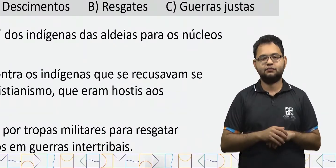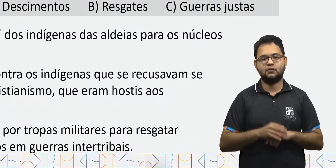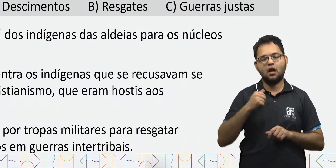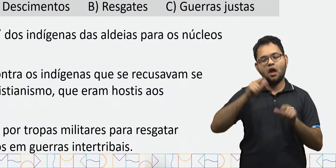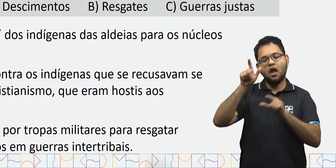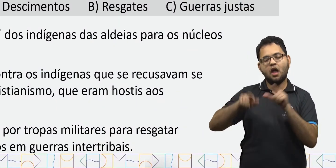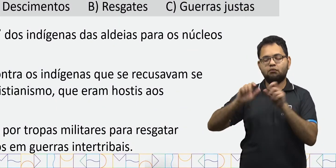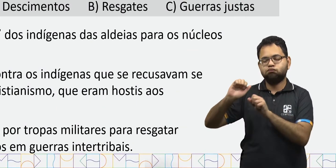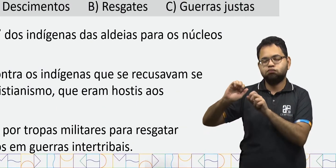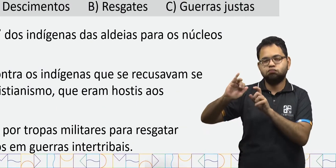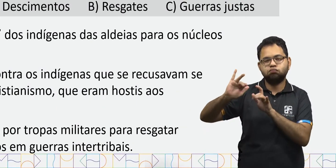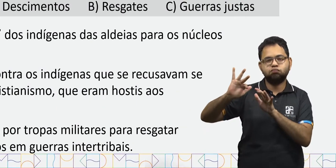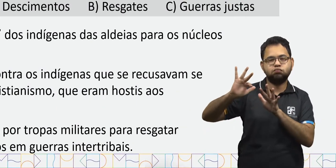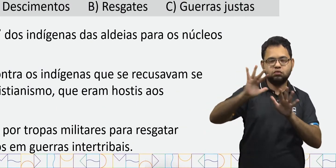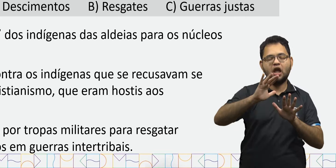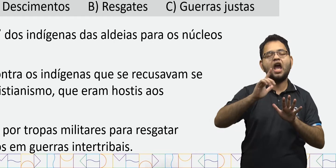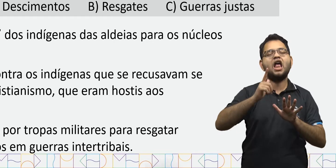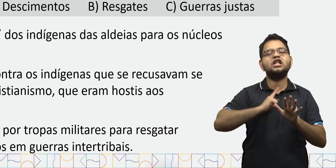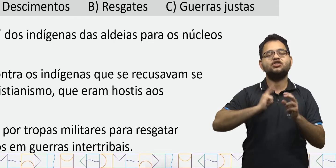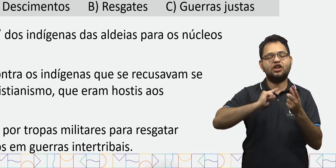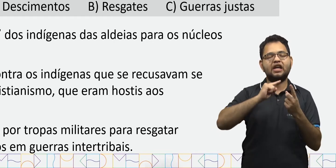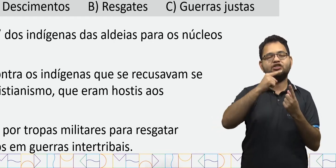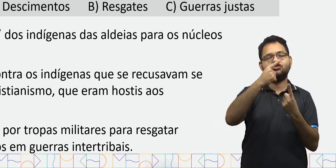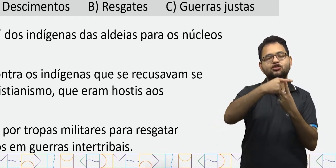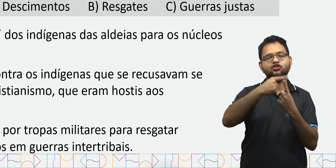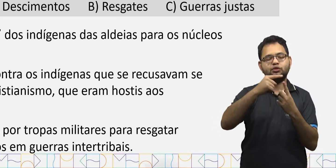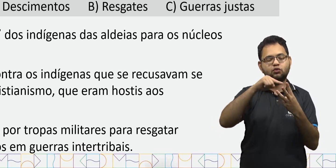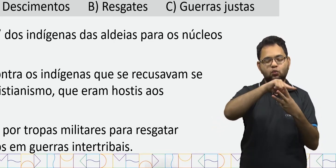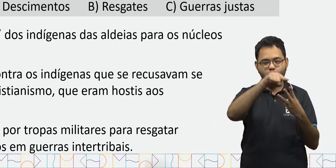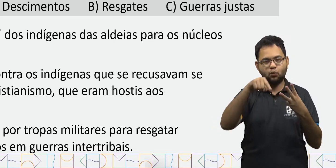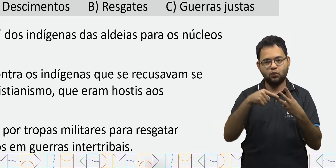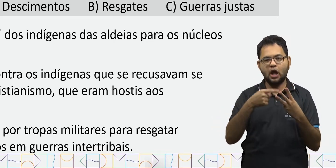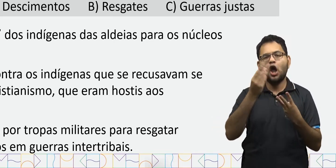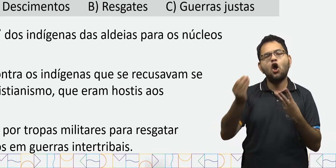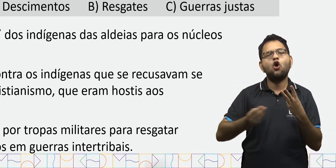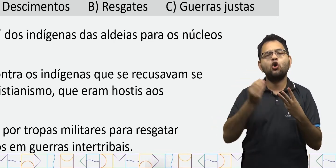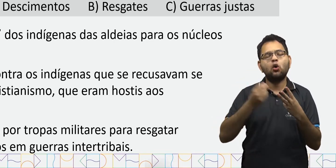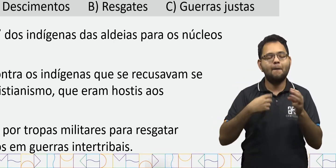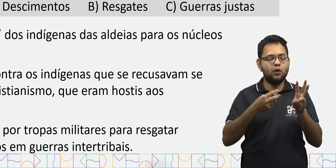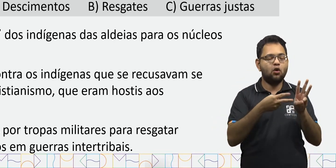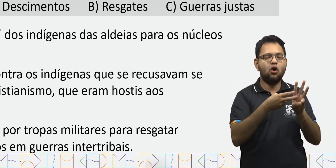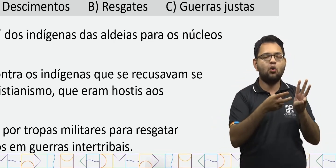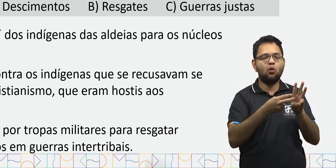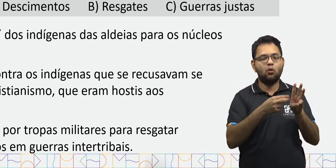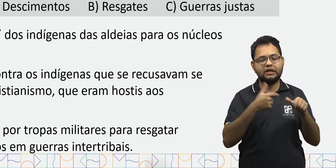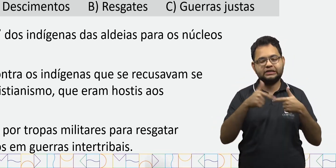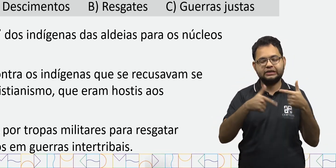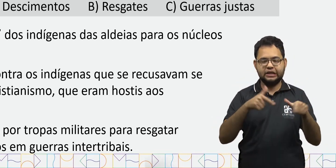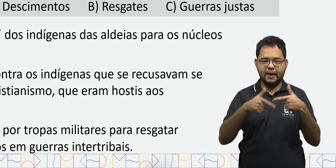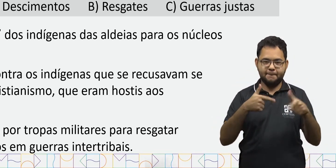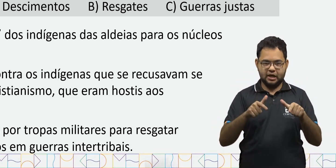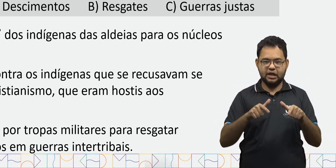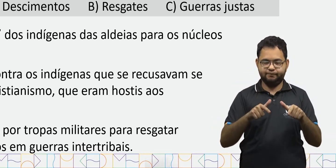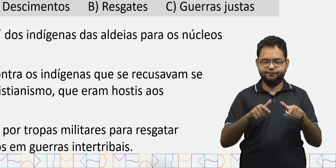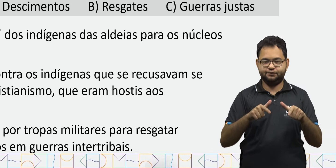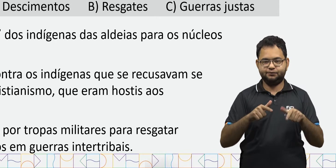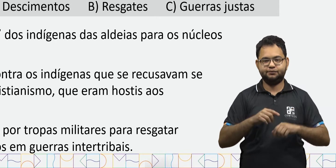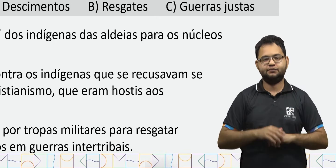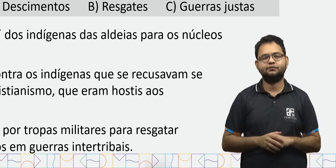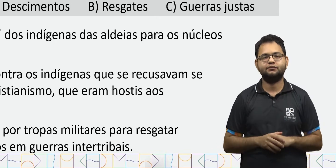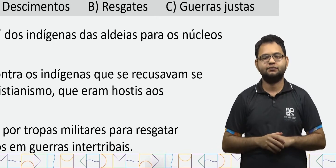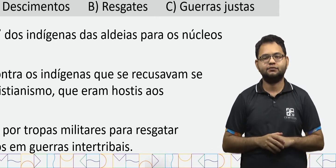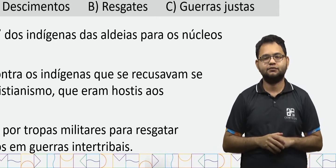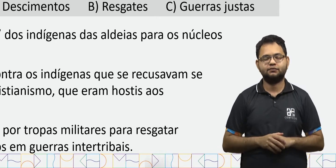Vamos à atividade 1. Os colonizadores tinham 3 formas para conseguir que os indígenas